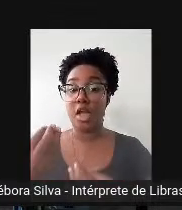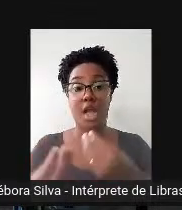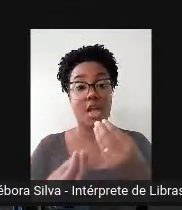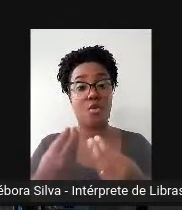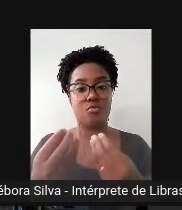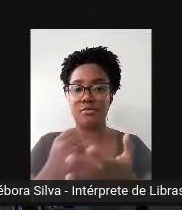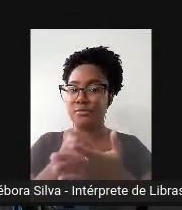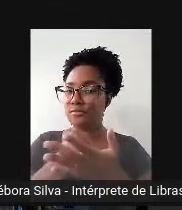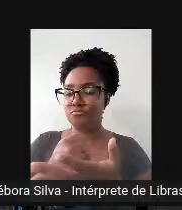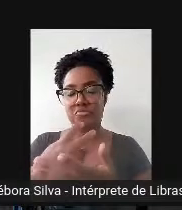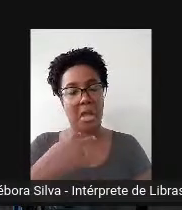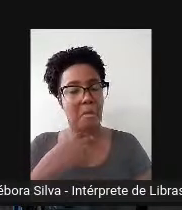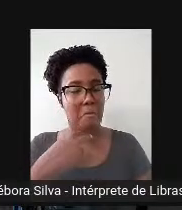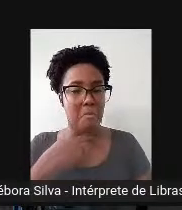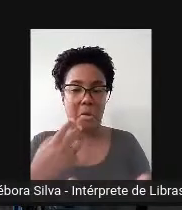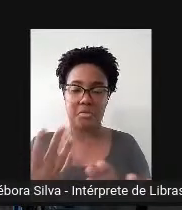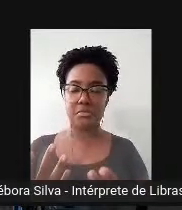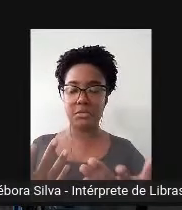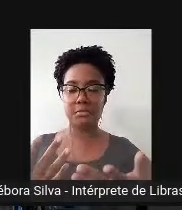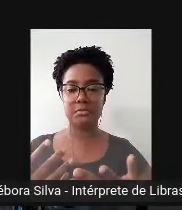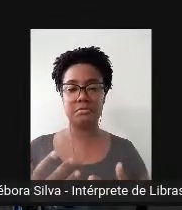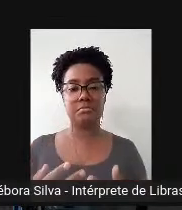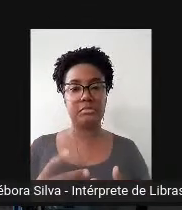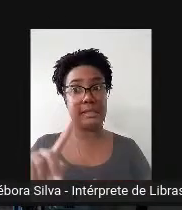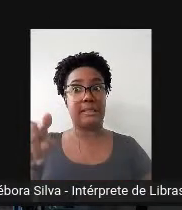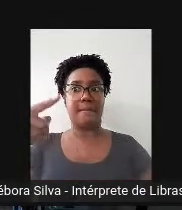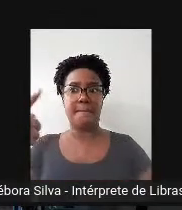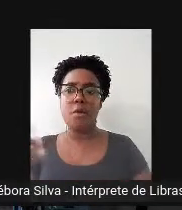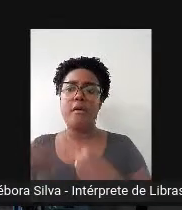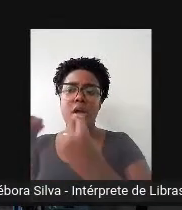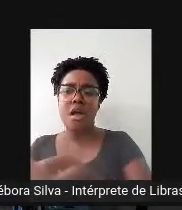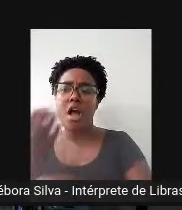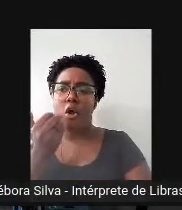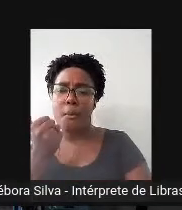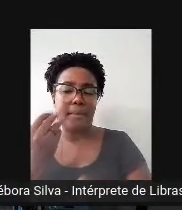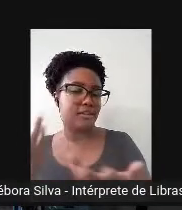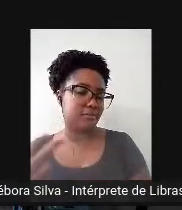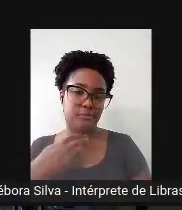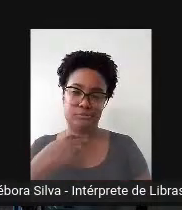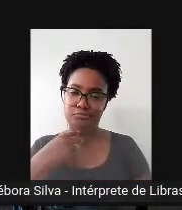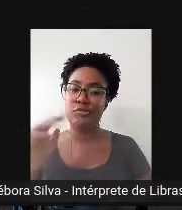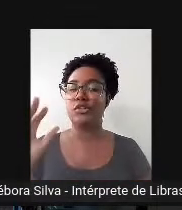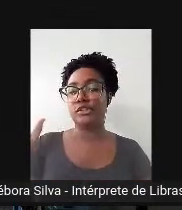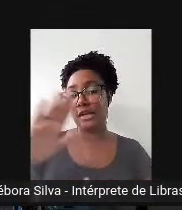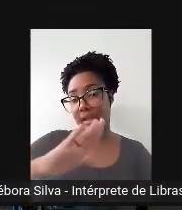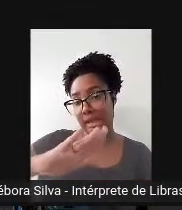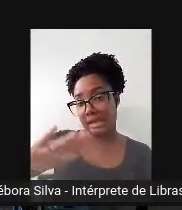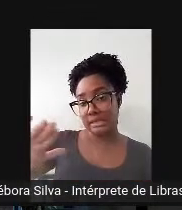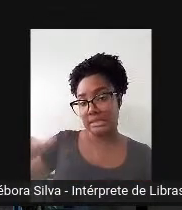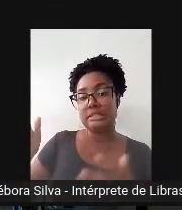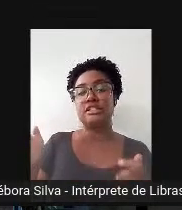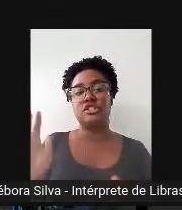alimentando mais tardiamente ou dando mais comida em outro momento. Para o próximo slide.